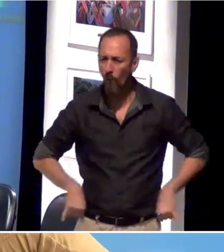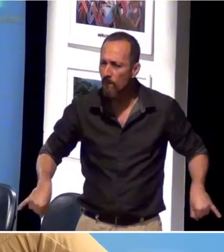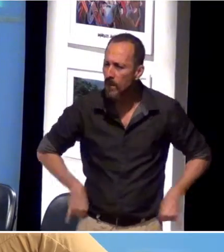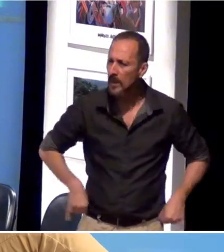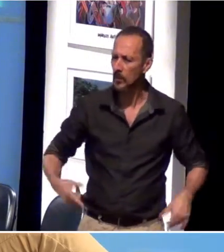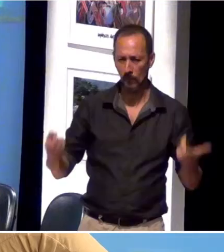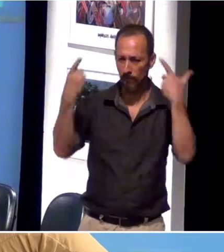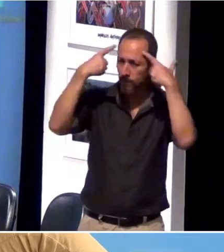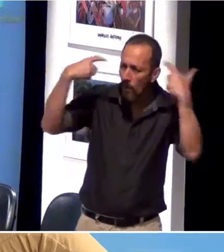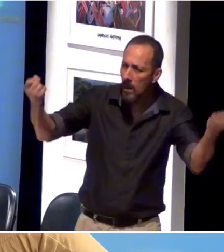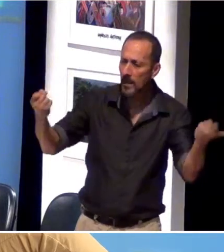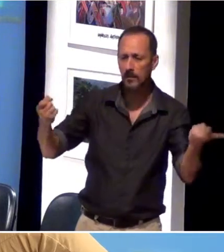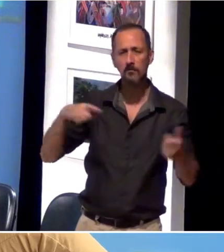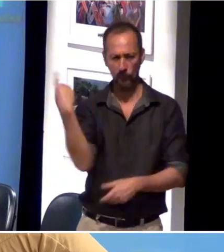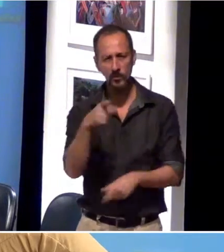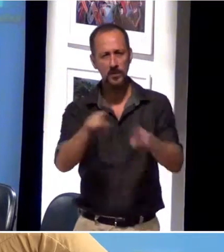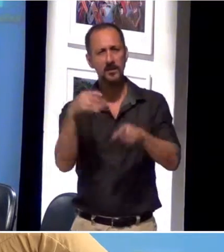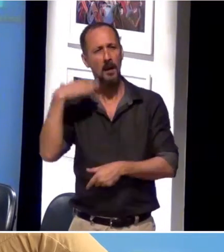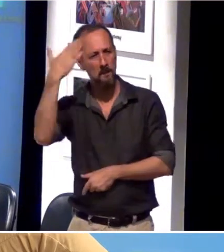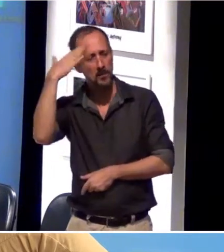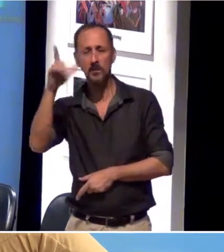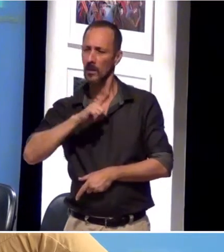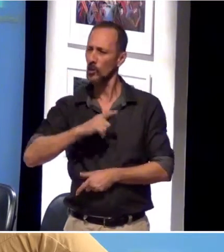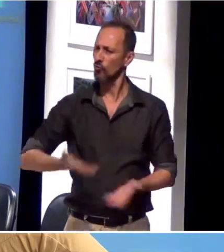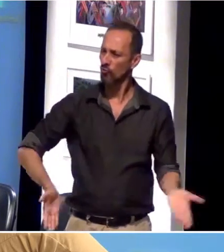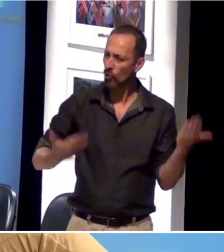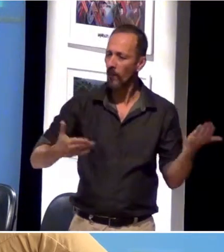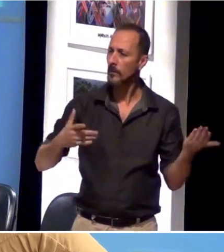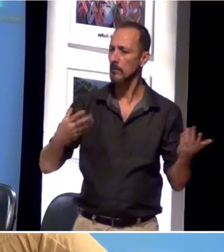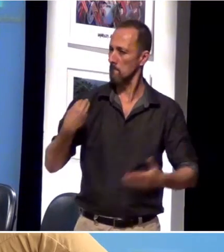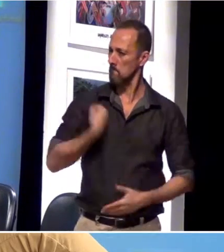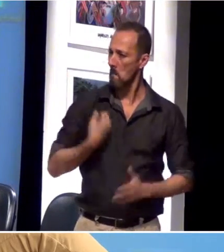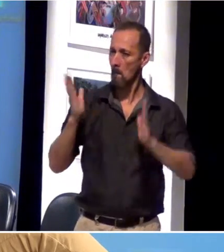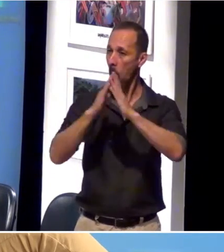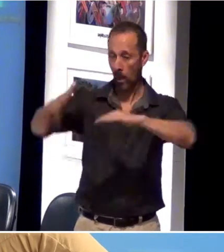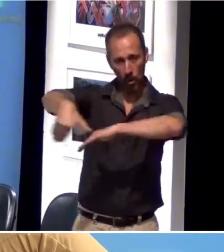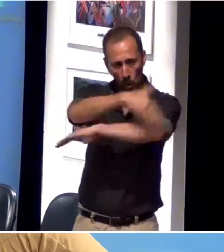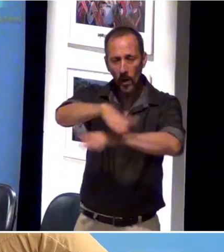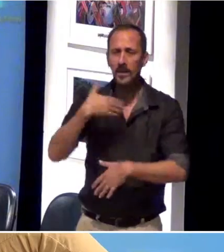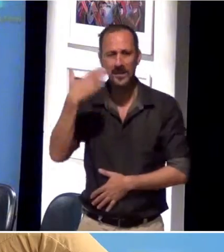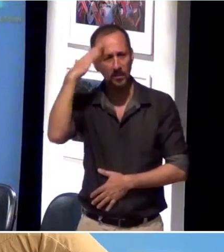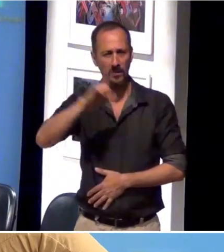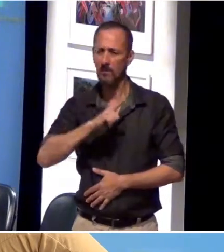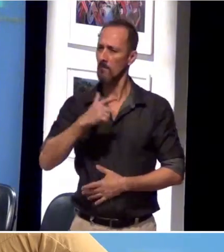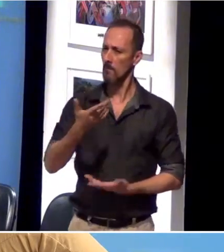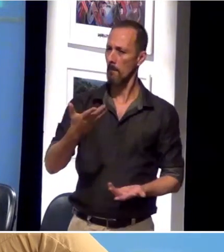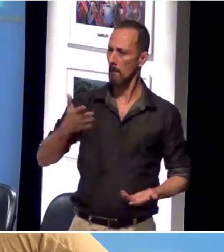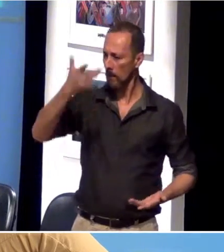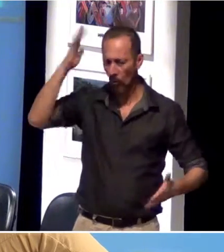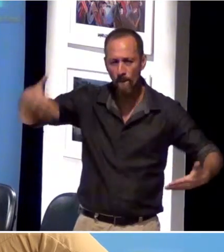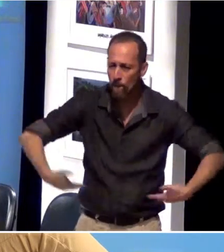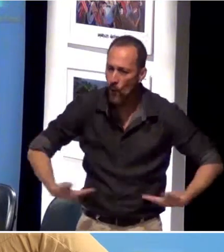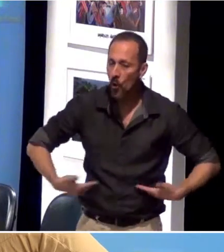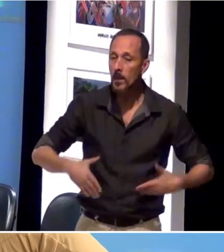condições de violência, que a gente sabe que tem adolescentes em situação de rua, a gente sabe que tem pessoas passando fome, e, de